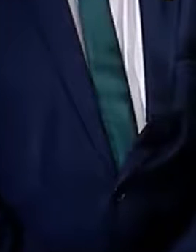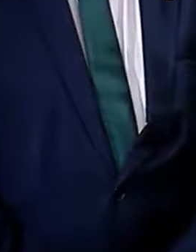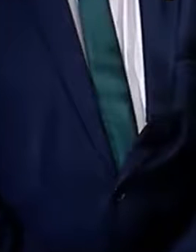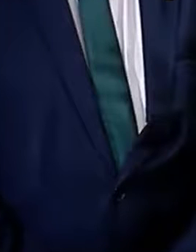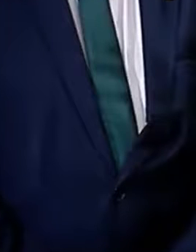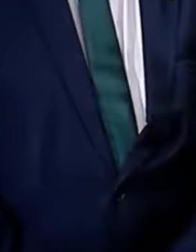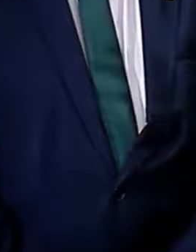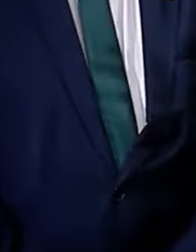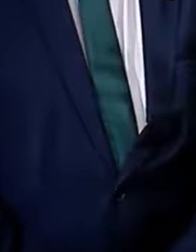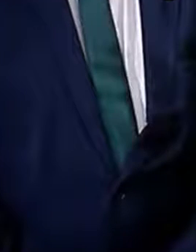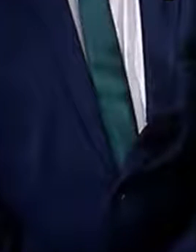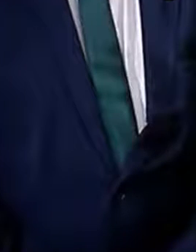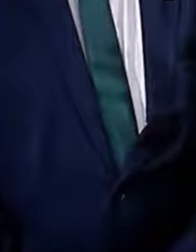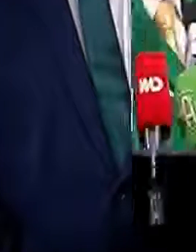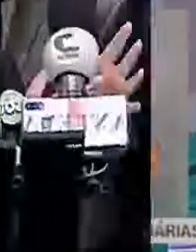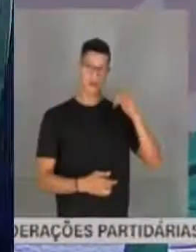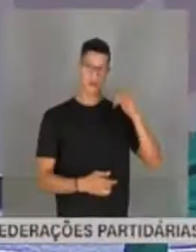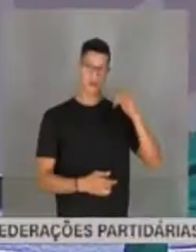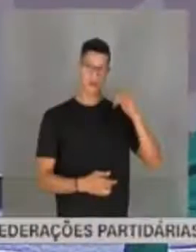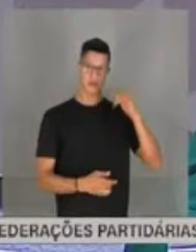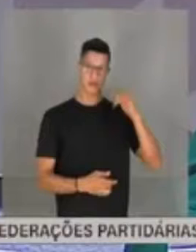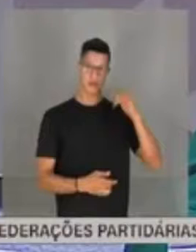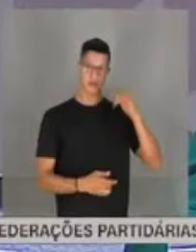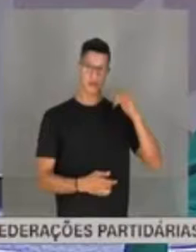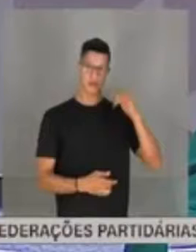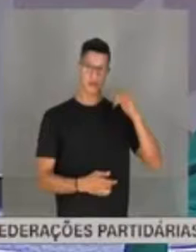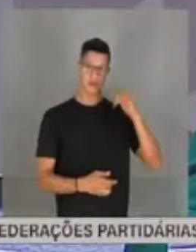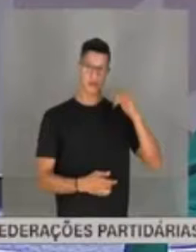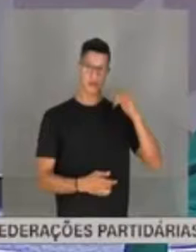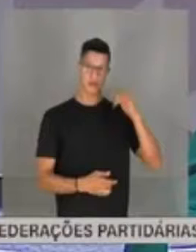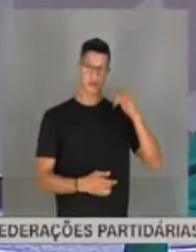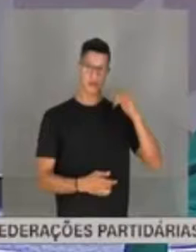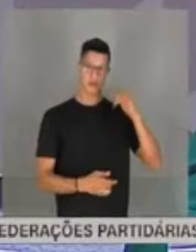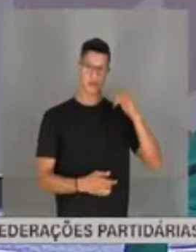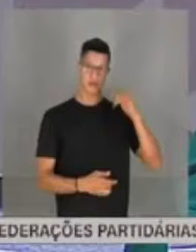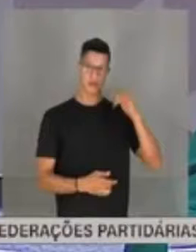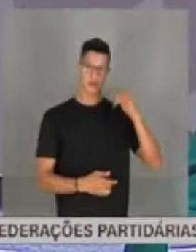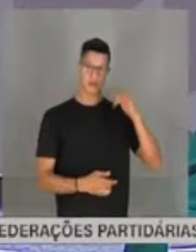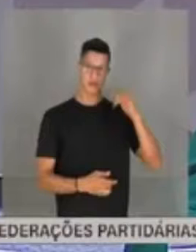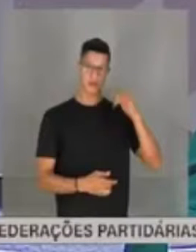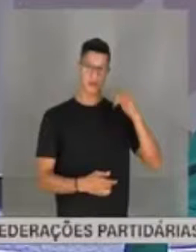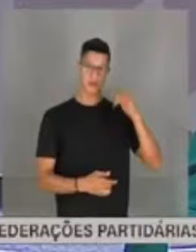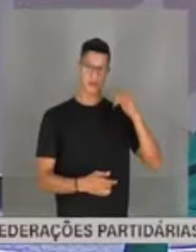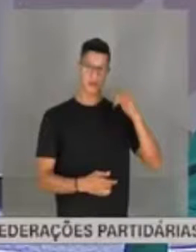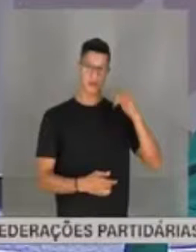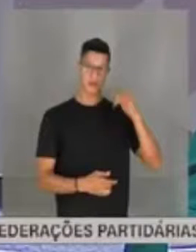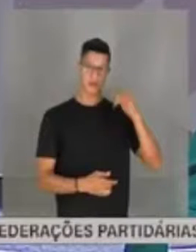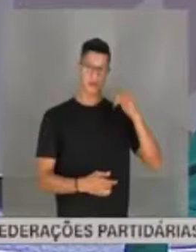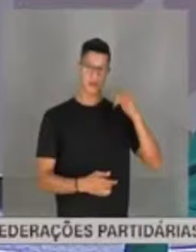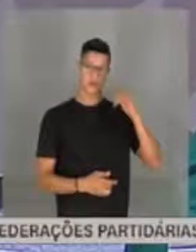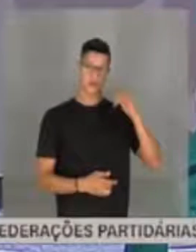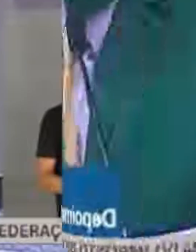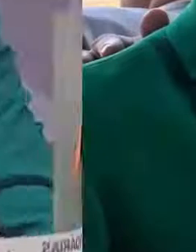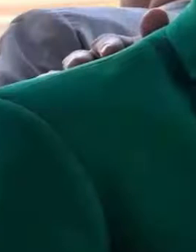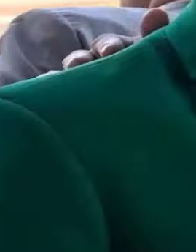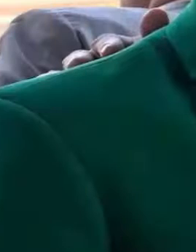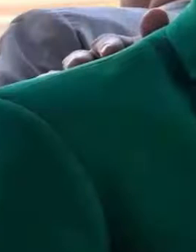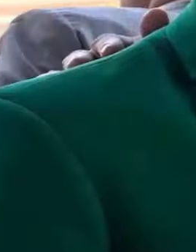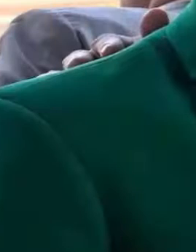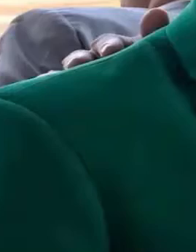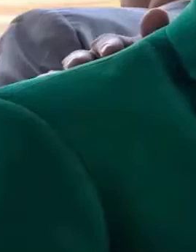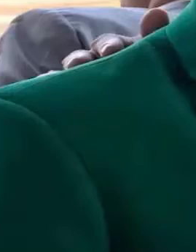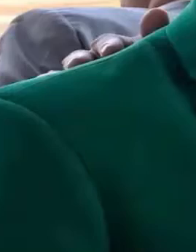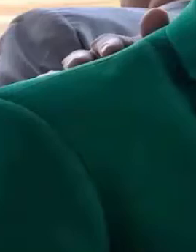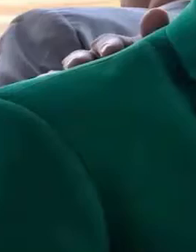palhaço leva alegria a CPI está dando tristeza respondeu Flávio o senhor está aparecendo a própria bombacha do palhaço